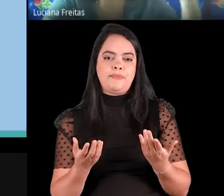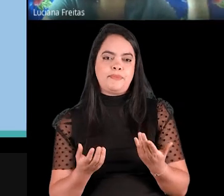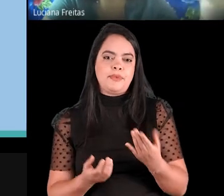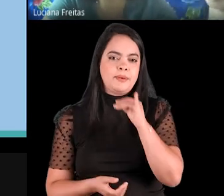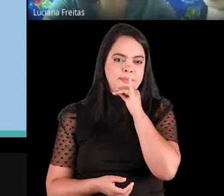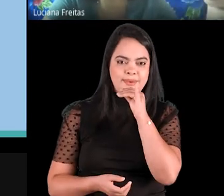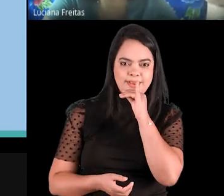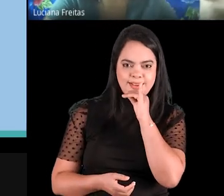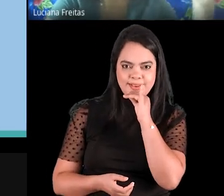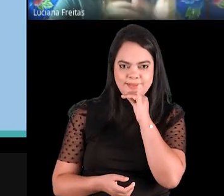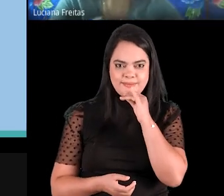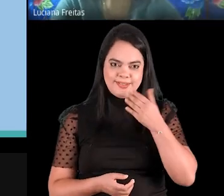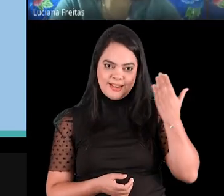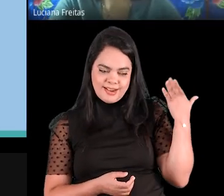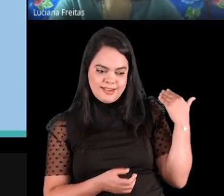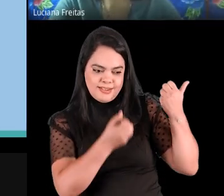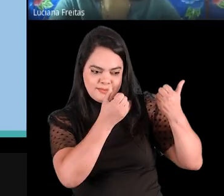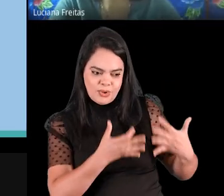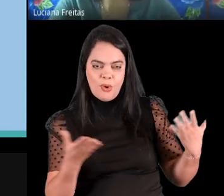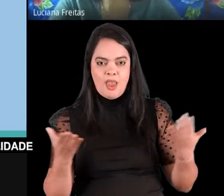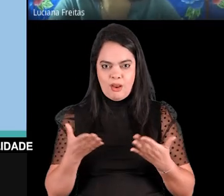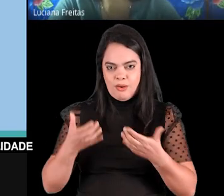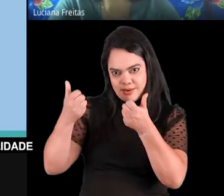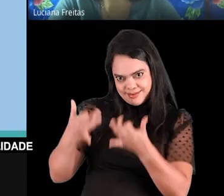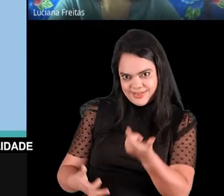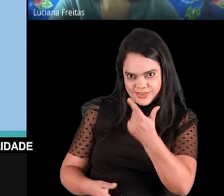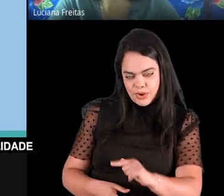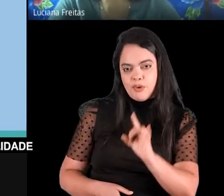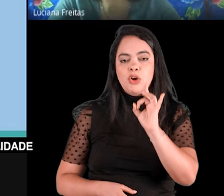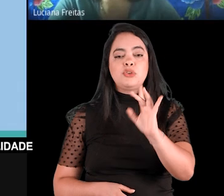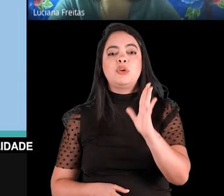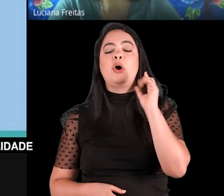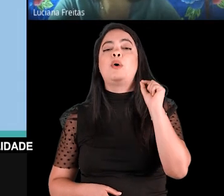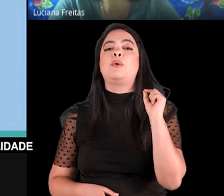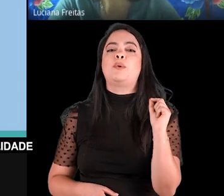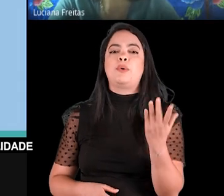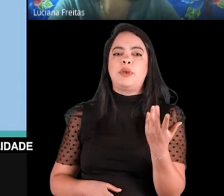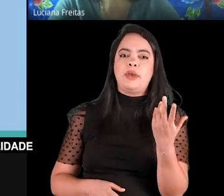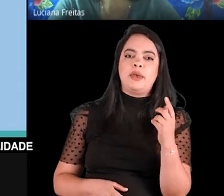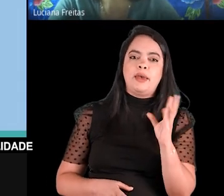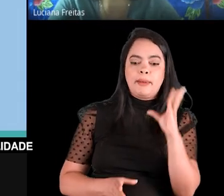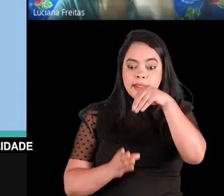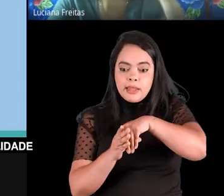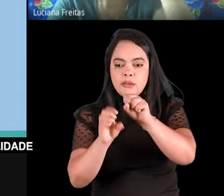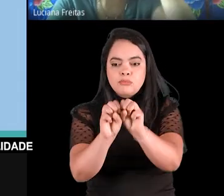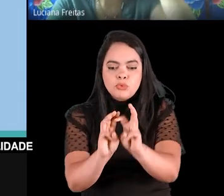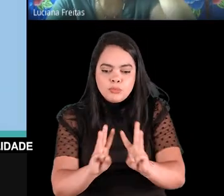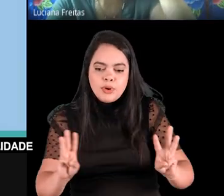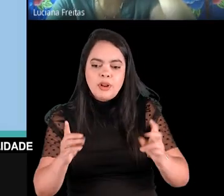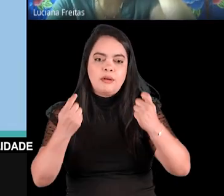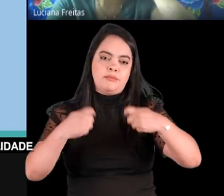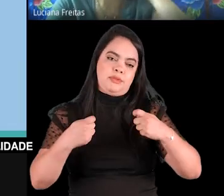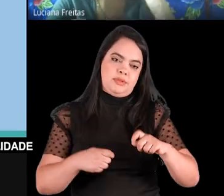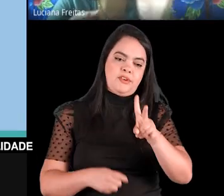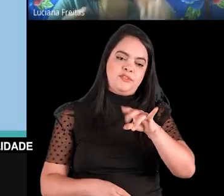primeiro momento e agora o segundo, é só para casar mesmo com esse trabalho do portal, né? Entender quando a